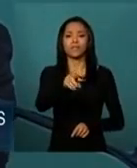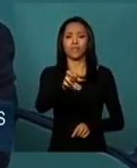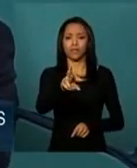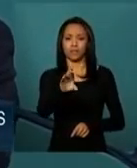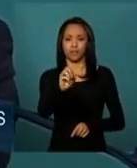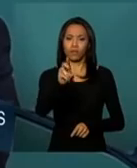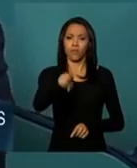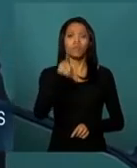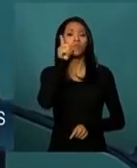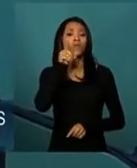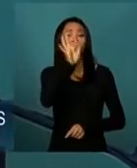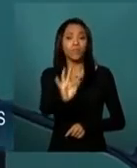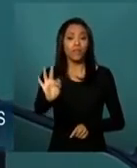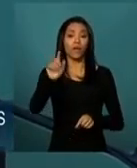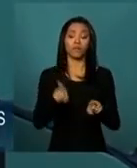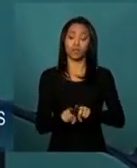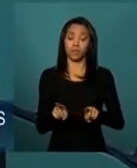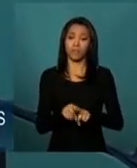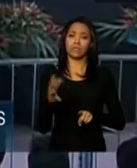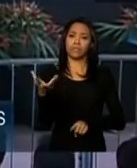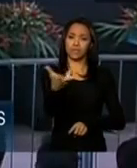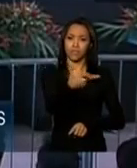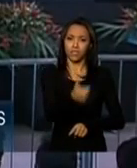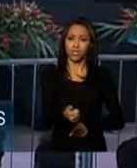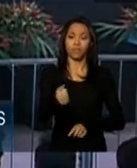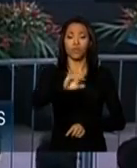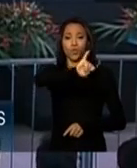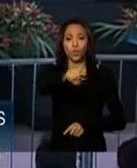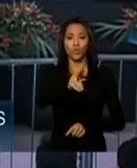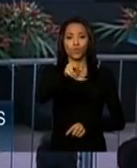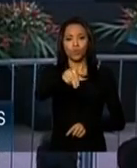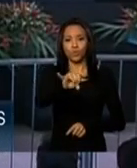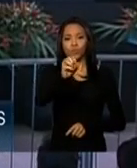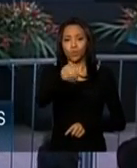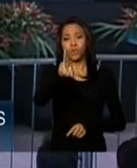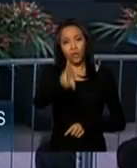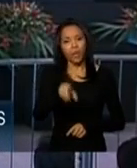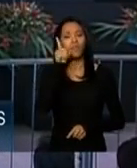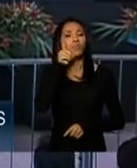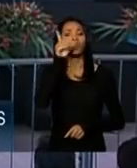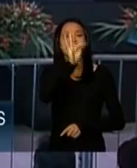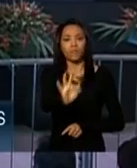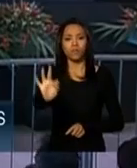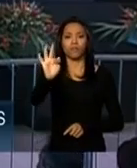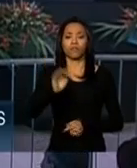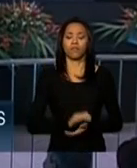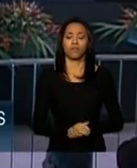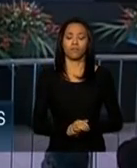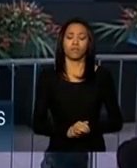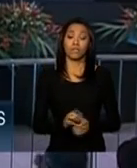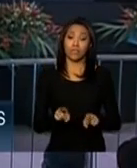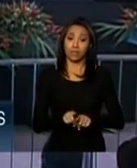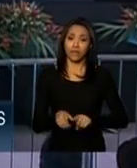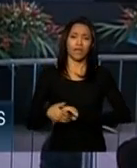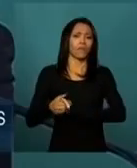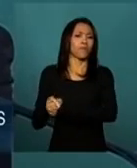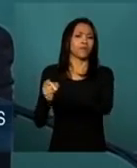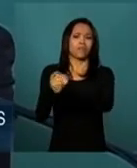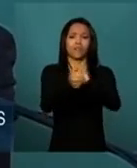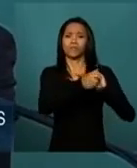federal, excelentíssimo senhor Osmar Júnior, deputado federal, uma saudação a todos